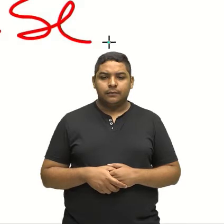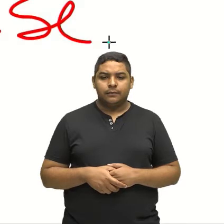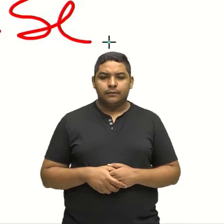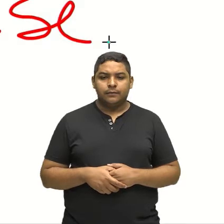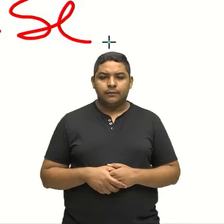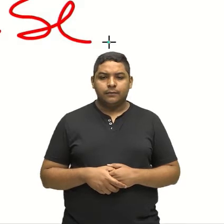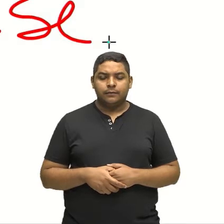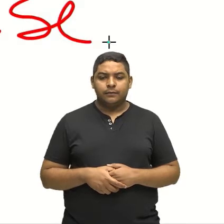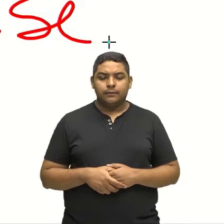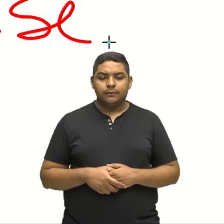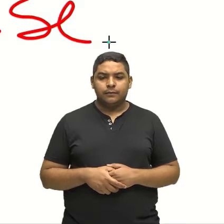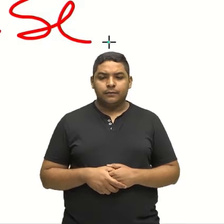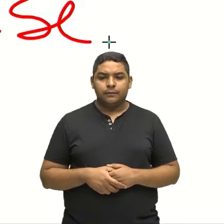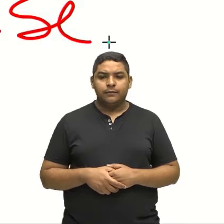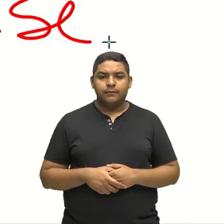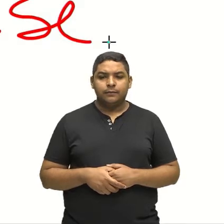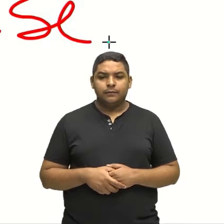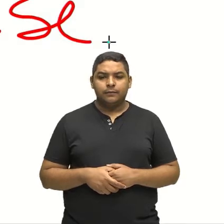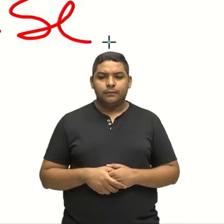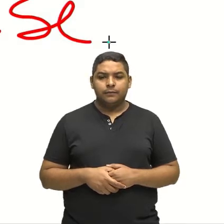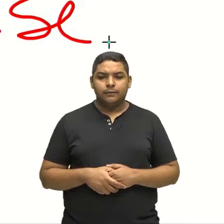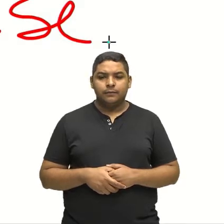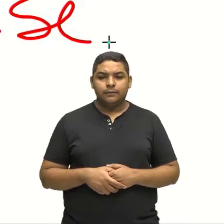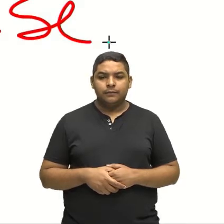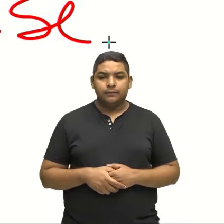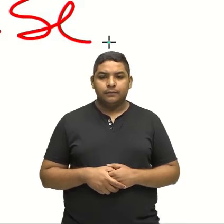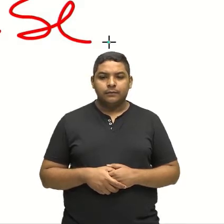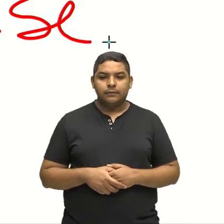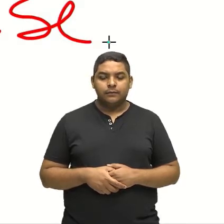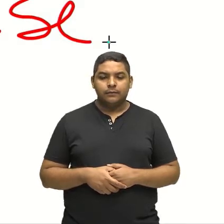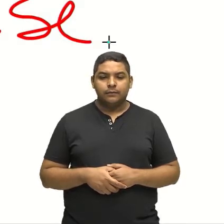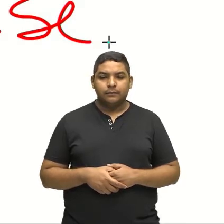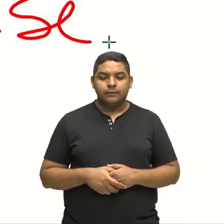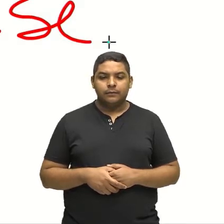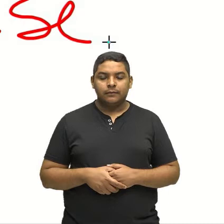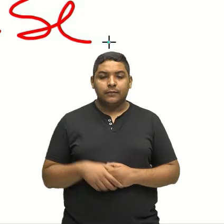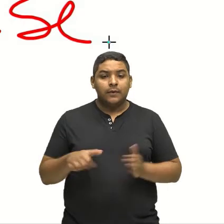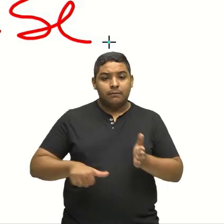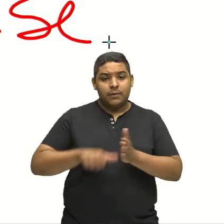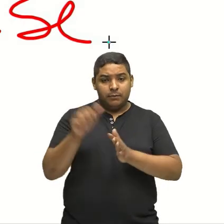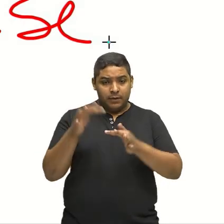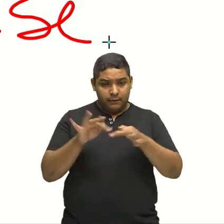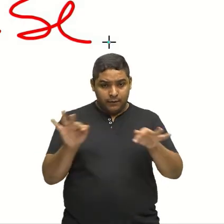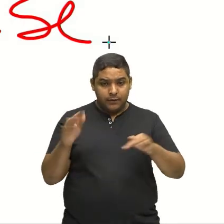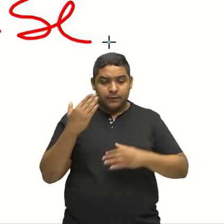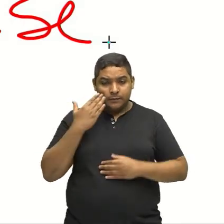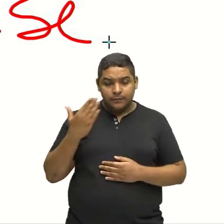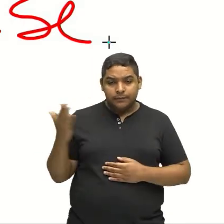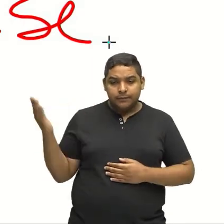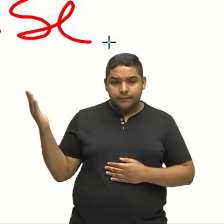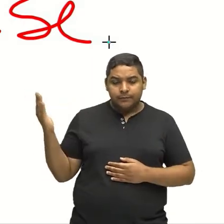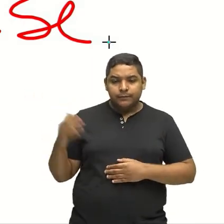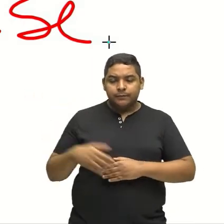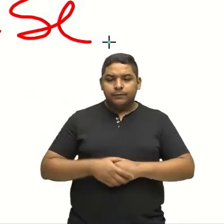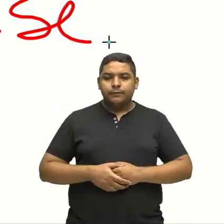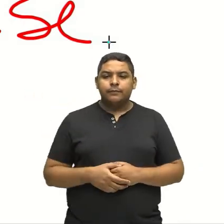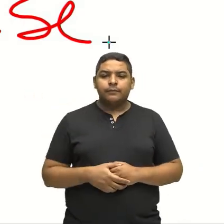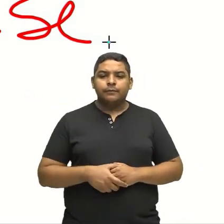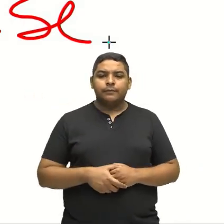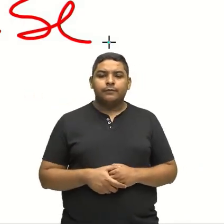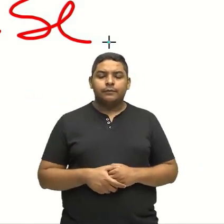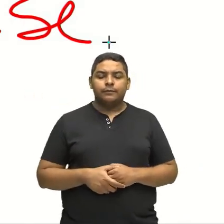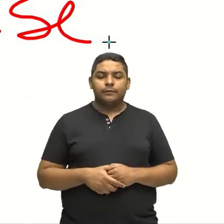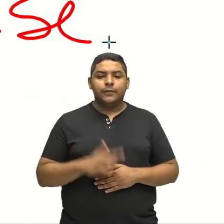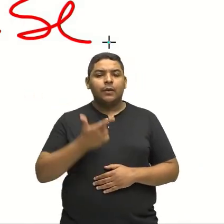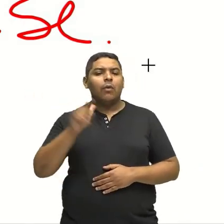Então, esta foi a nossa primeira frase. They are doing their exercise. Na próxima frase nós temos